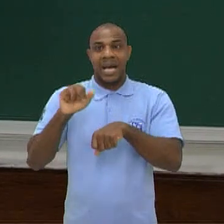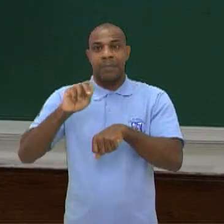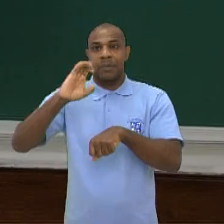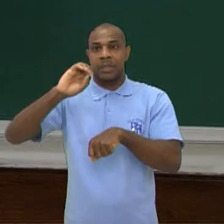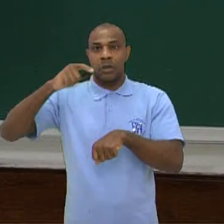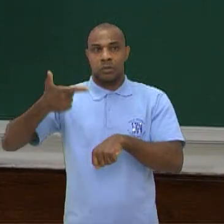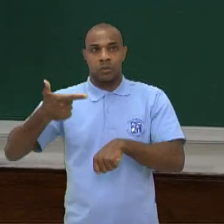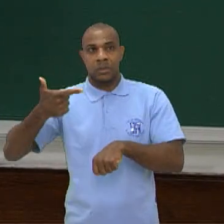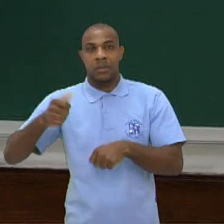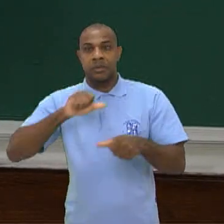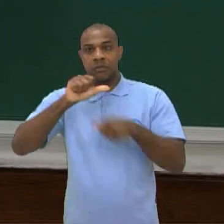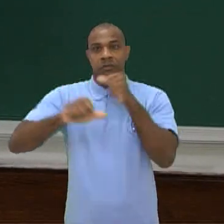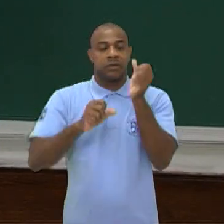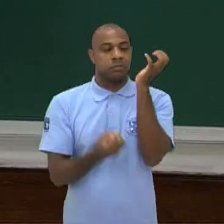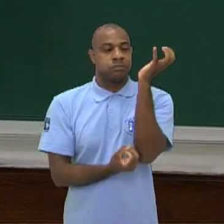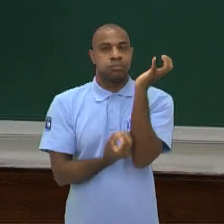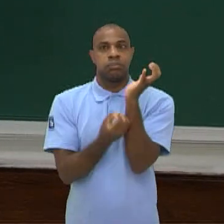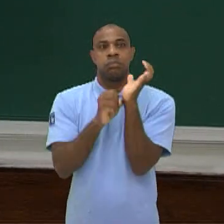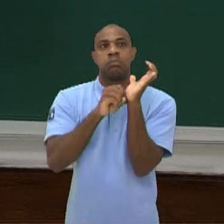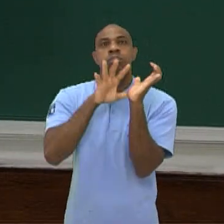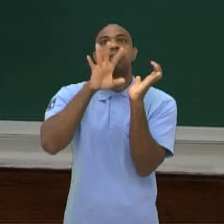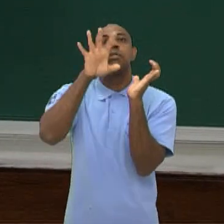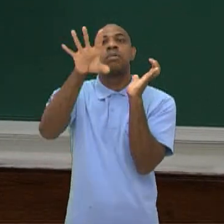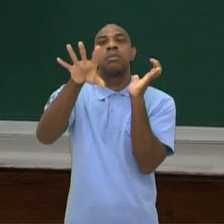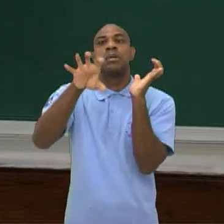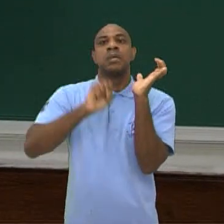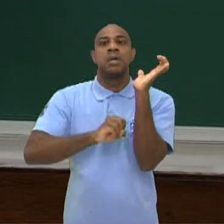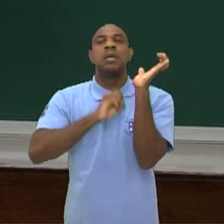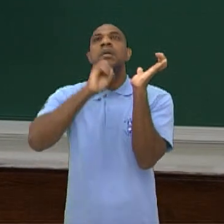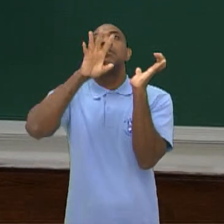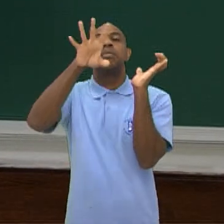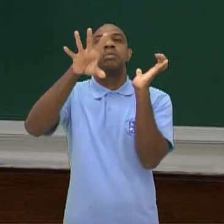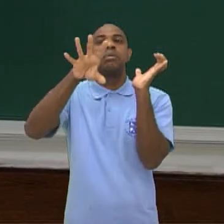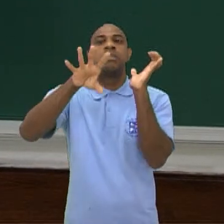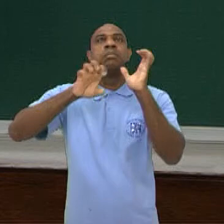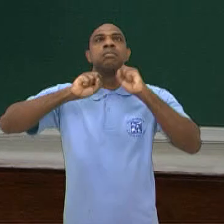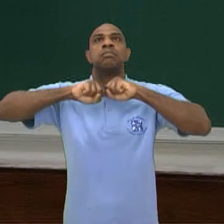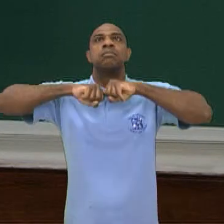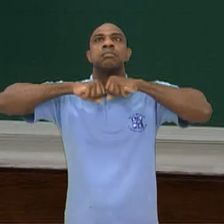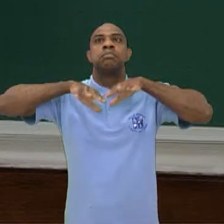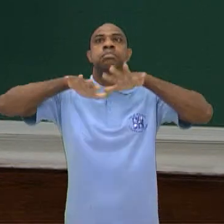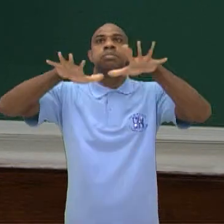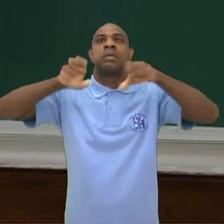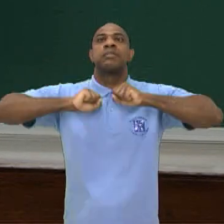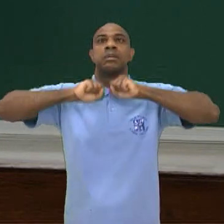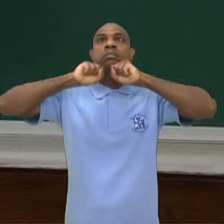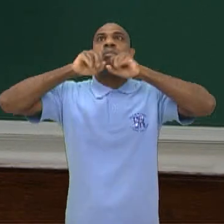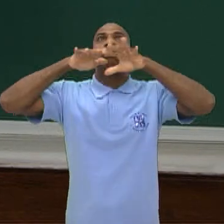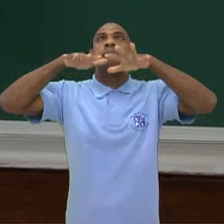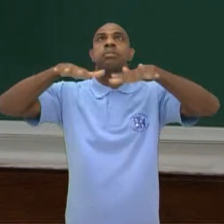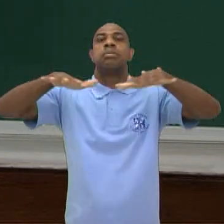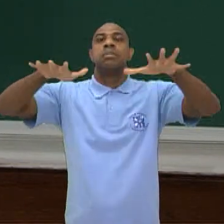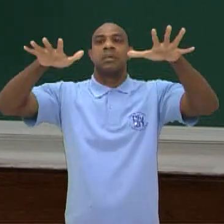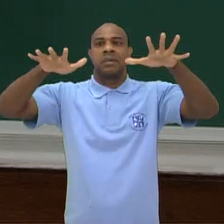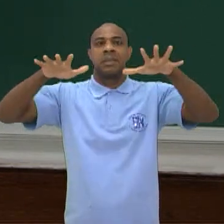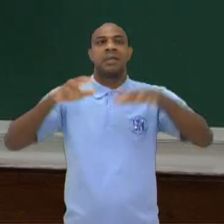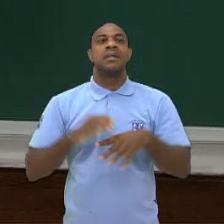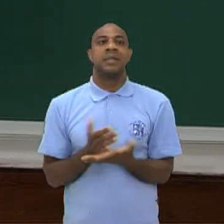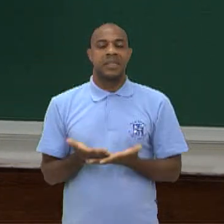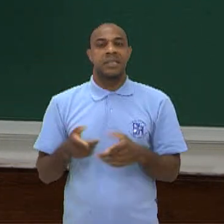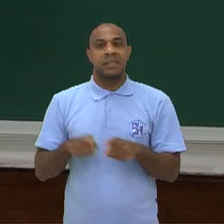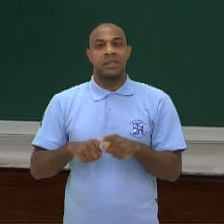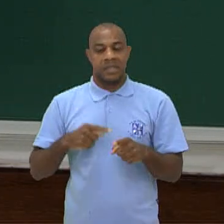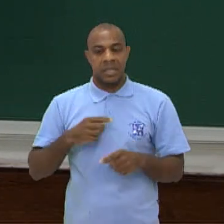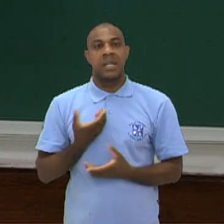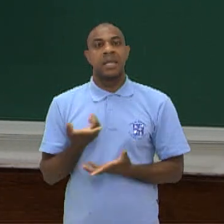atmosfera de algumas formas. Quais são elas? Através da nossa respiração e de todos os seres vivos, né? Então a gente devolve o gás carbônico para o ar.